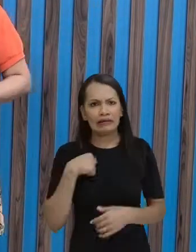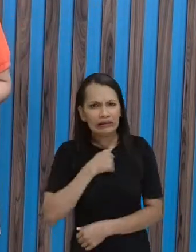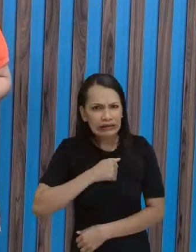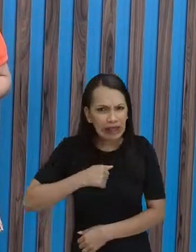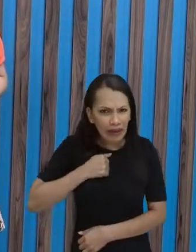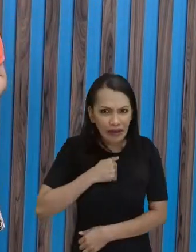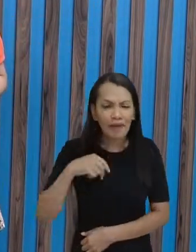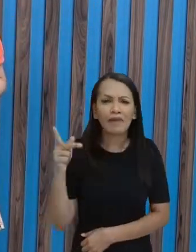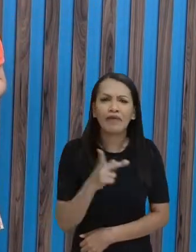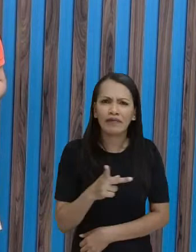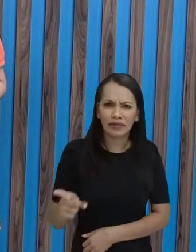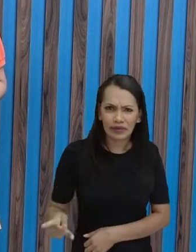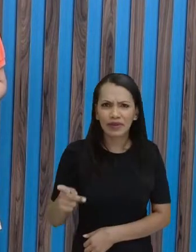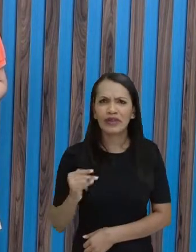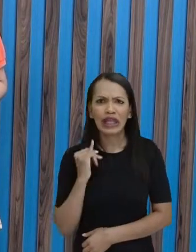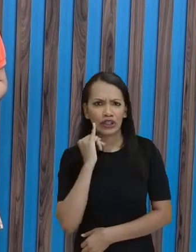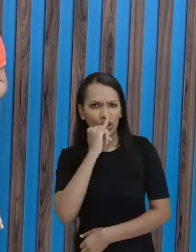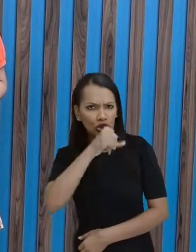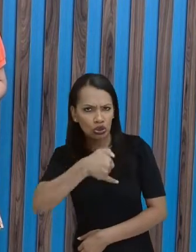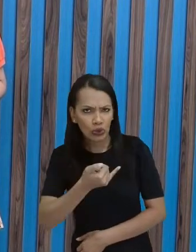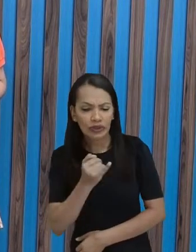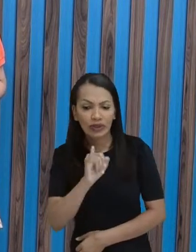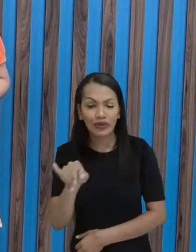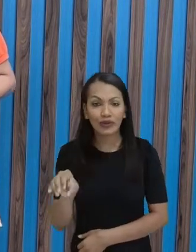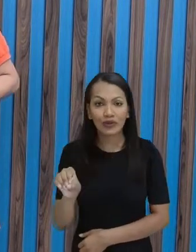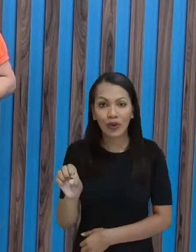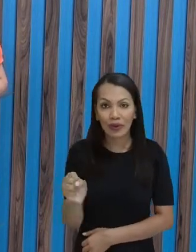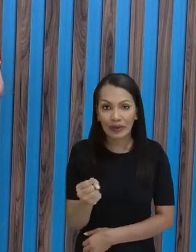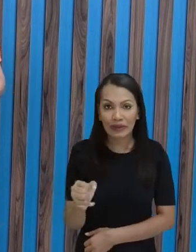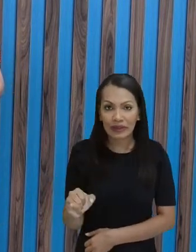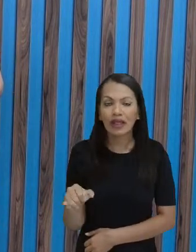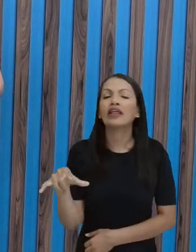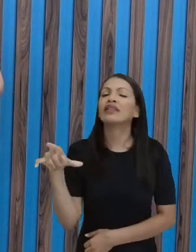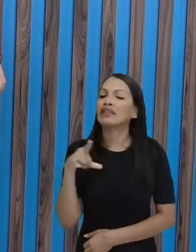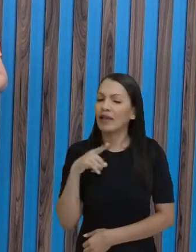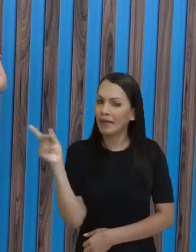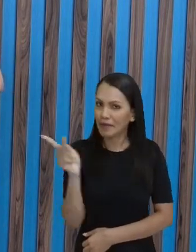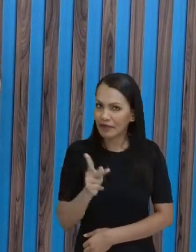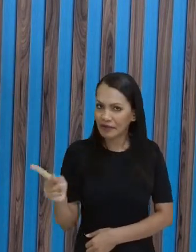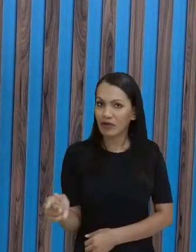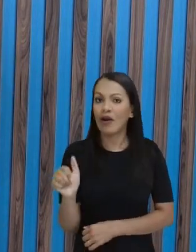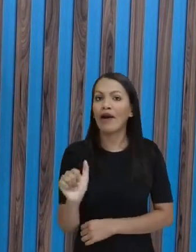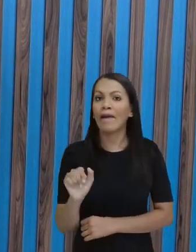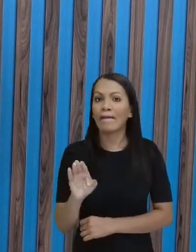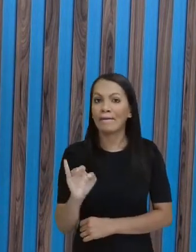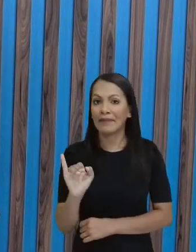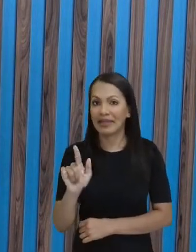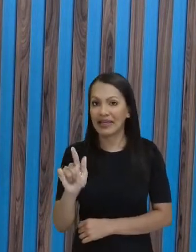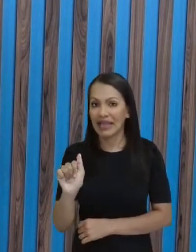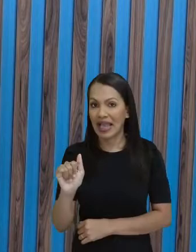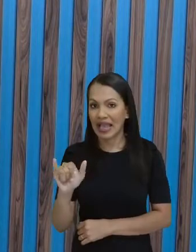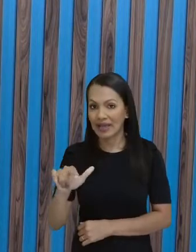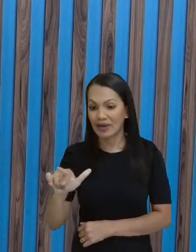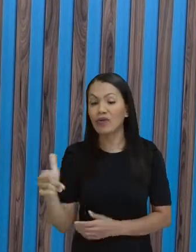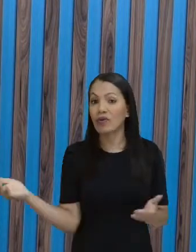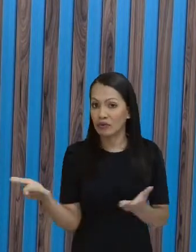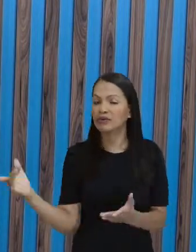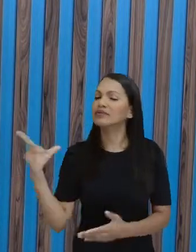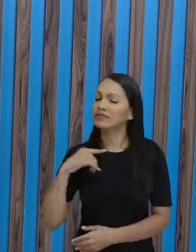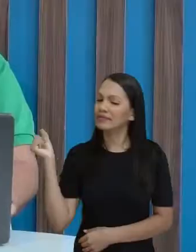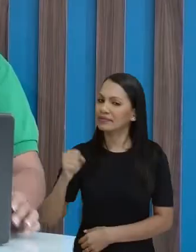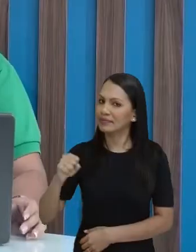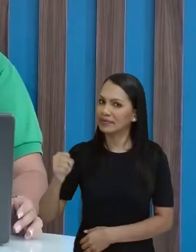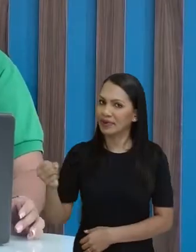da professora Josi? Ficamos com saudade da professora Josi. Temos professora Abigail hoje? Temos professora Abigail. Bom dia, professora